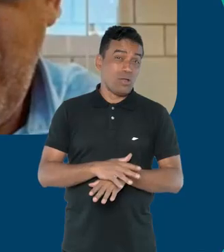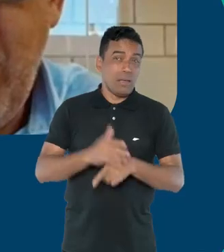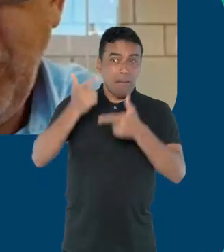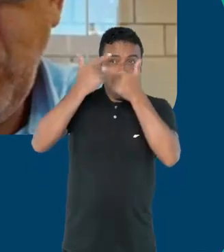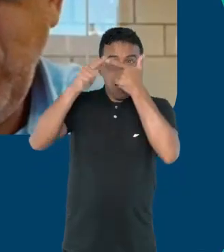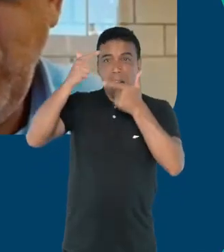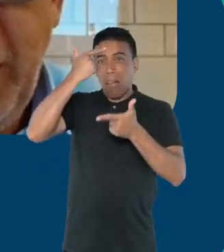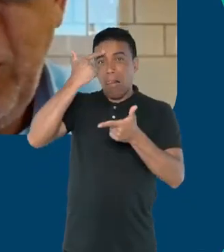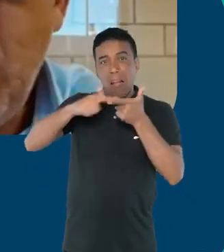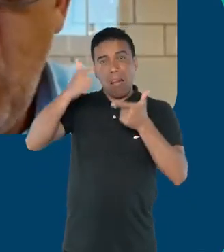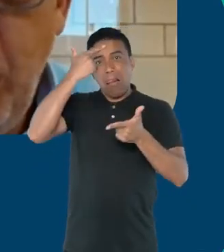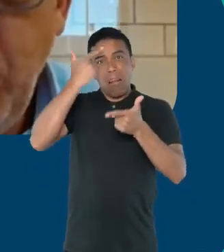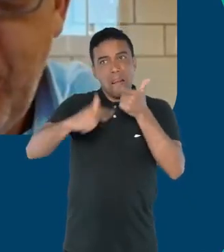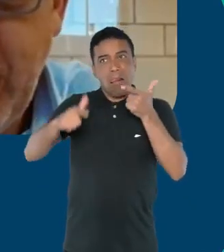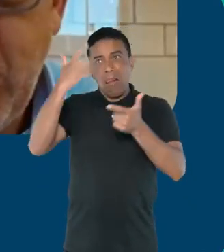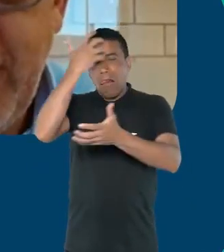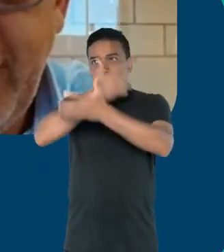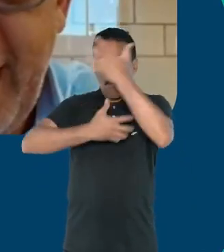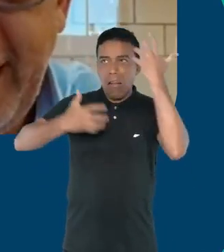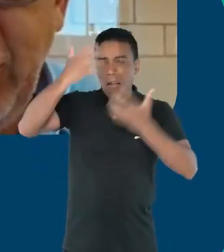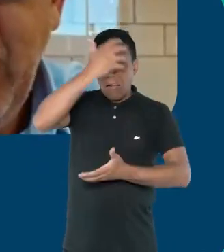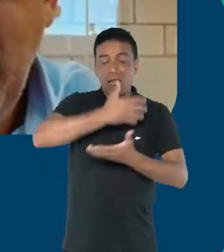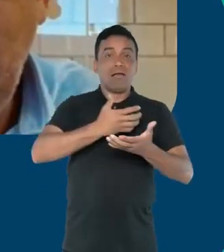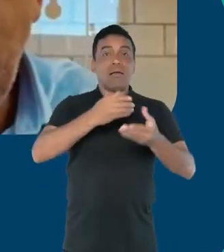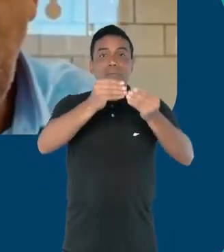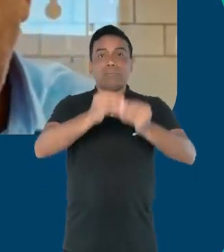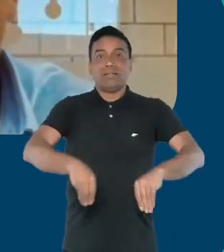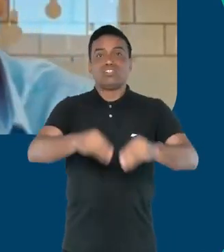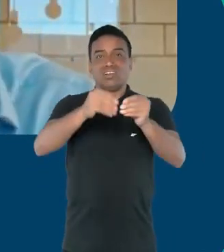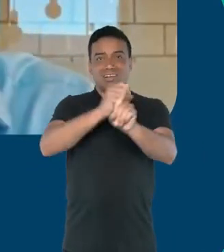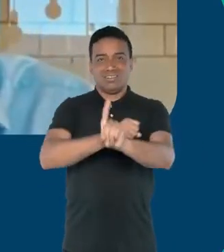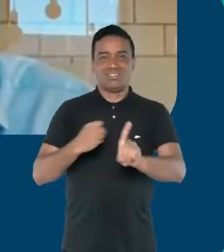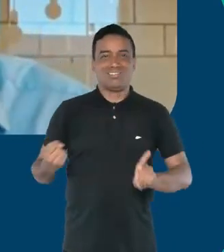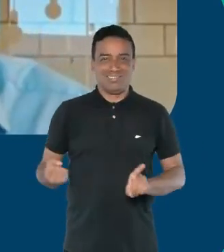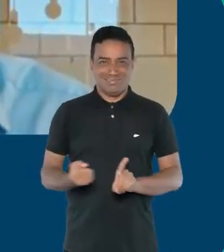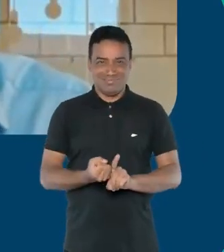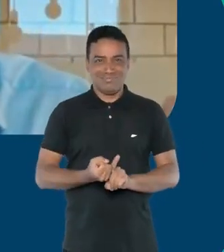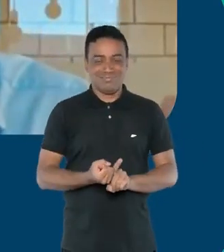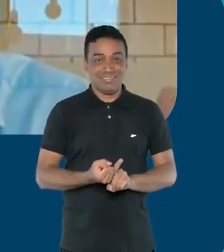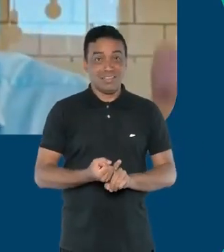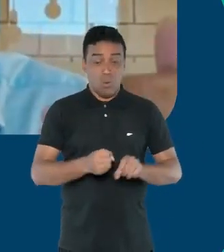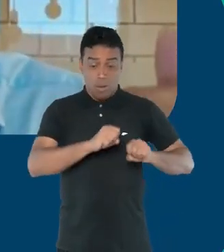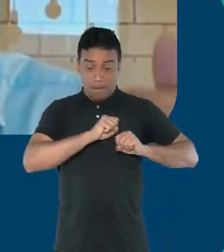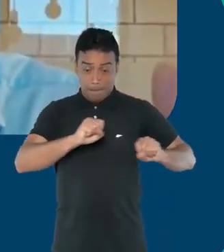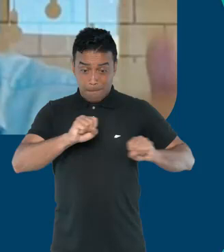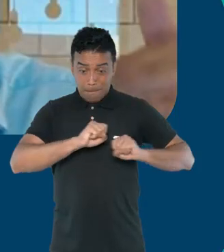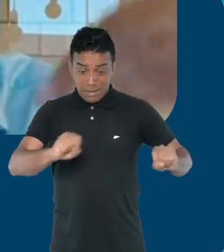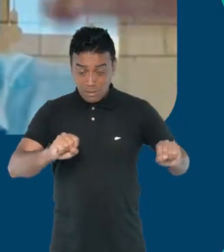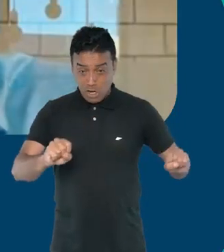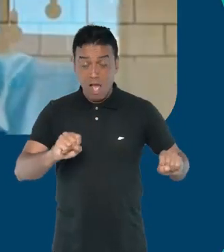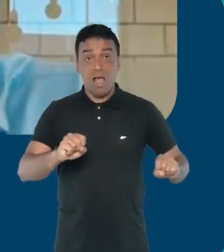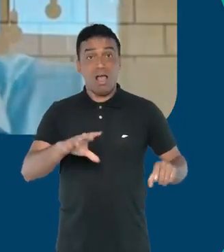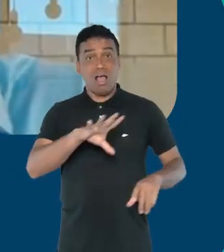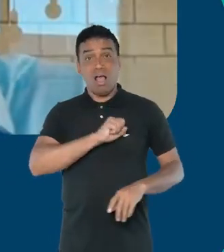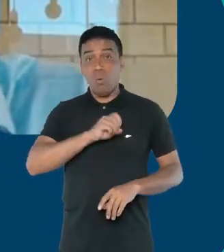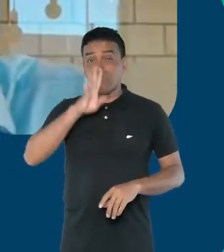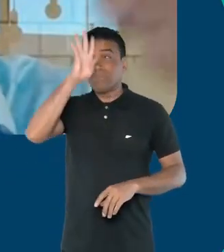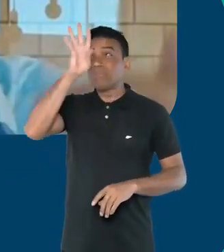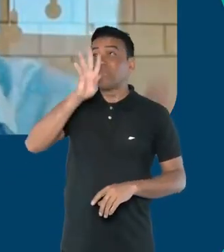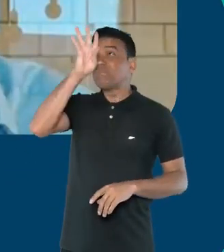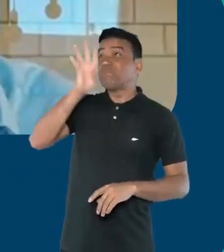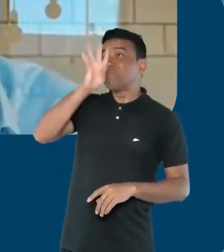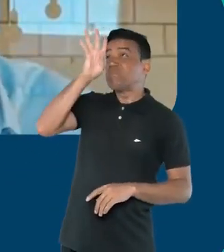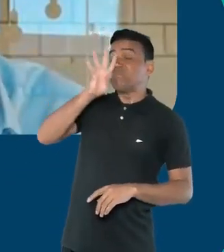esquizofrênico, neurótico, incômodo para a sociedade, ou seja, a paixão, né, levada ao